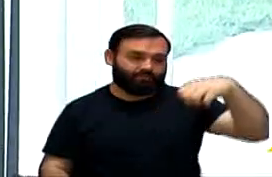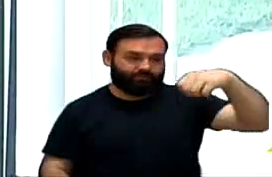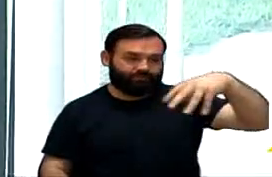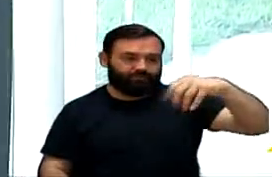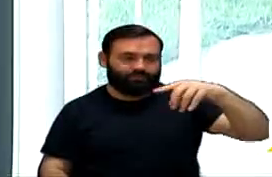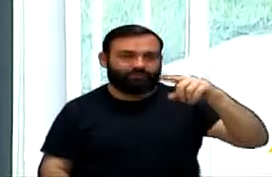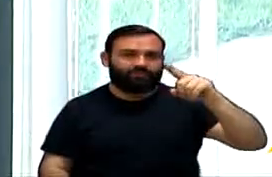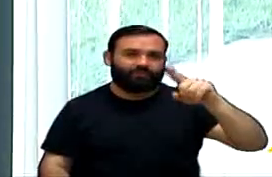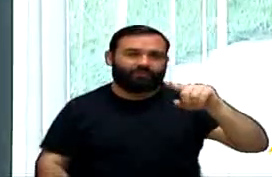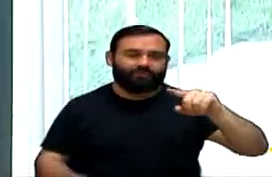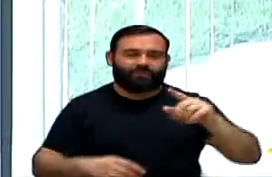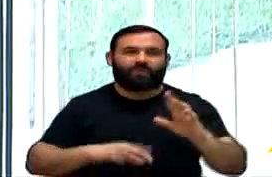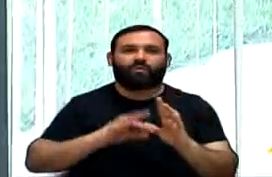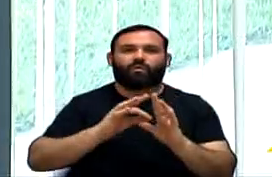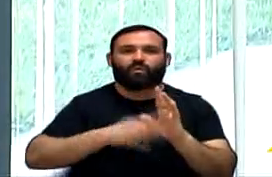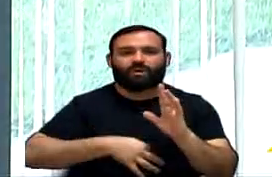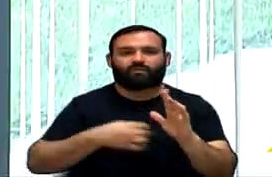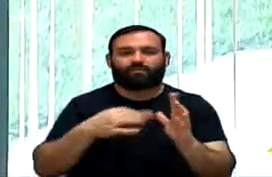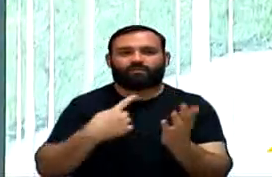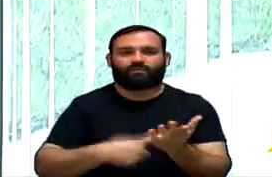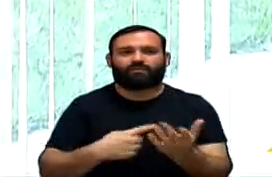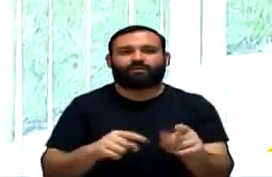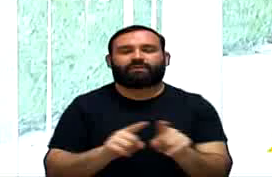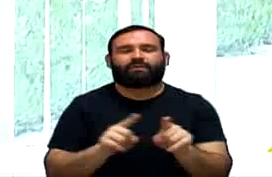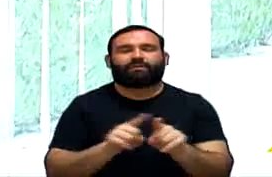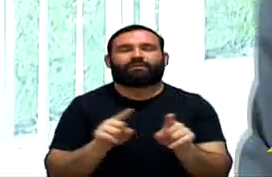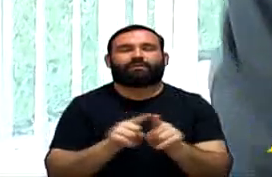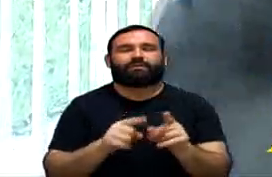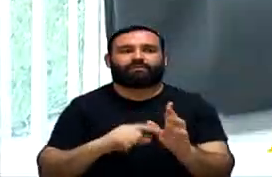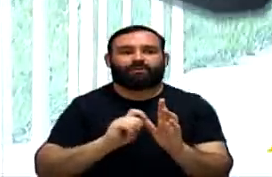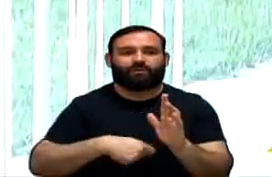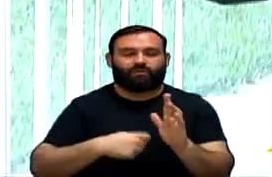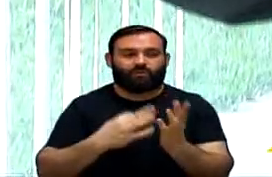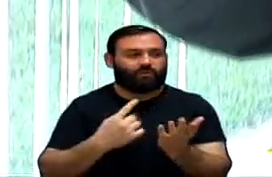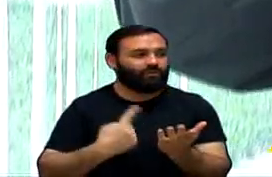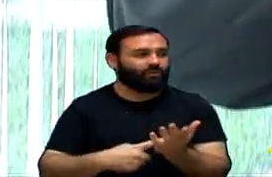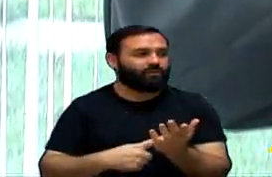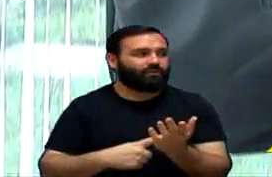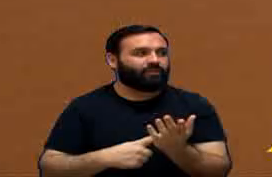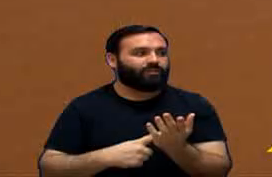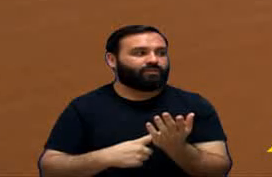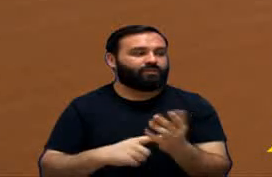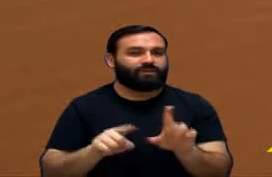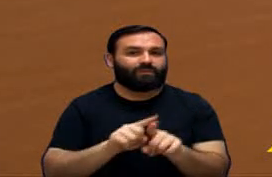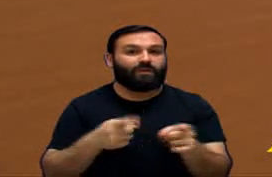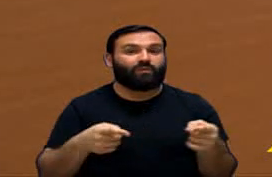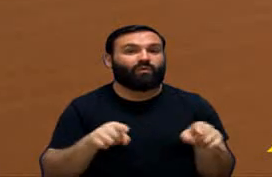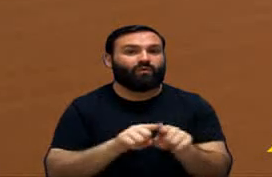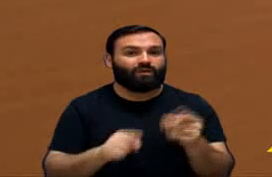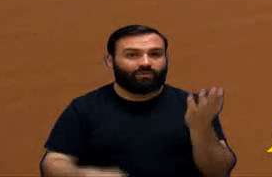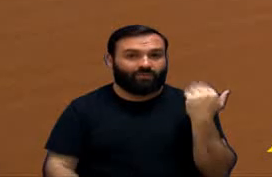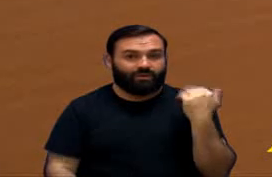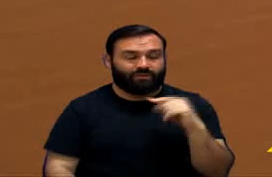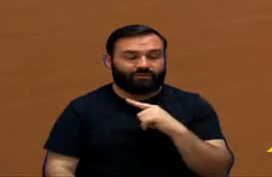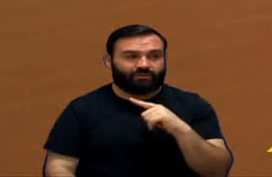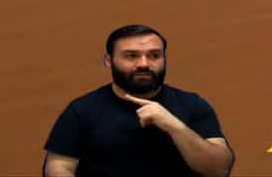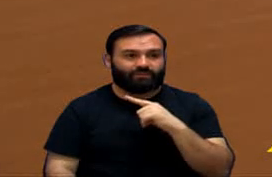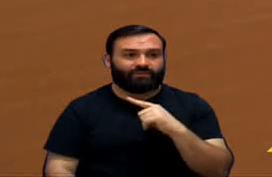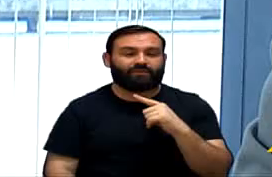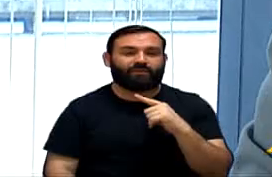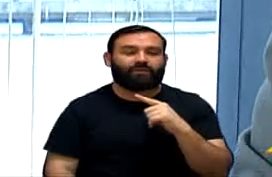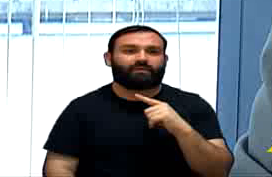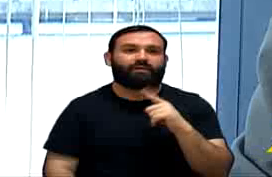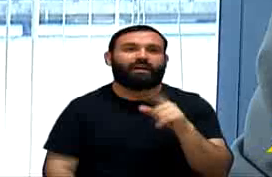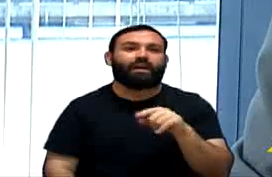luz o contrato e e a e a e o contrato e a e a o convênio que nós tivemos aqui de diversão de